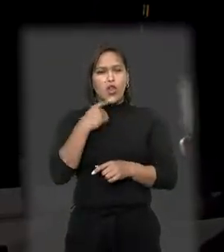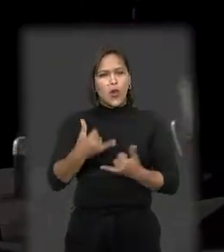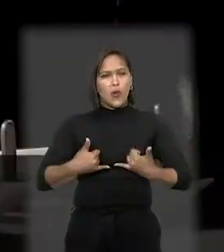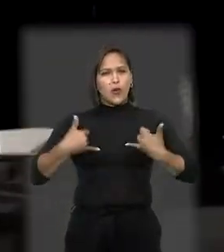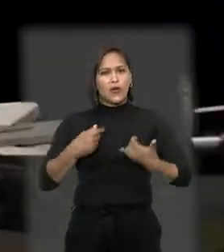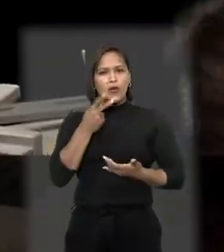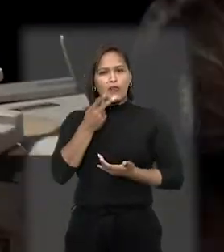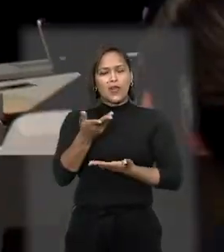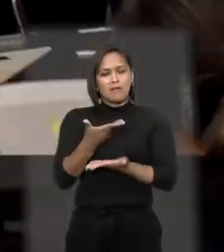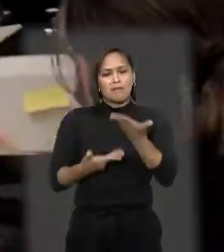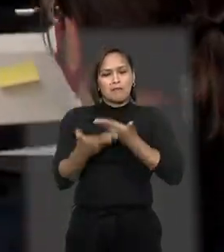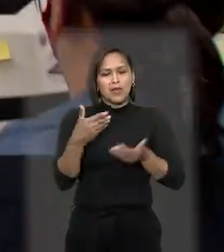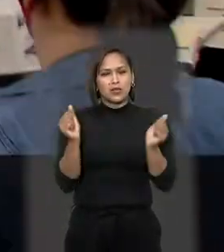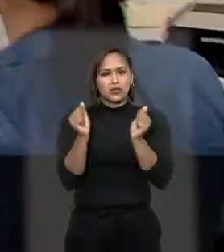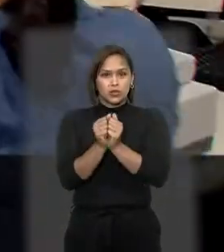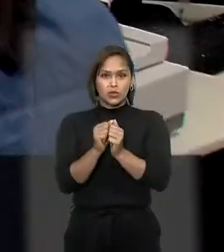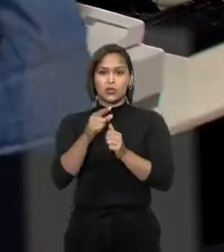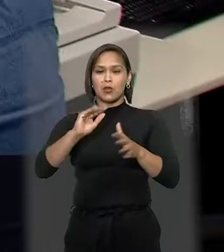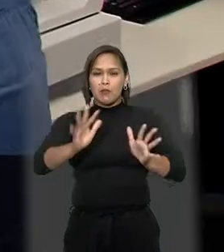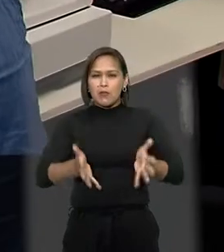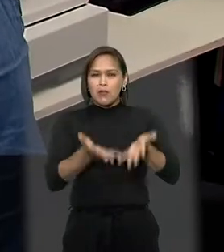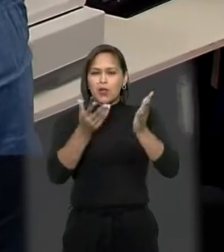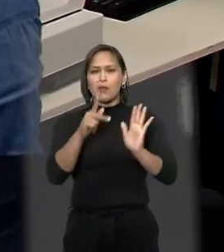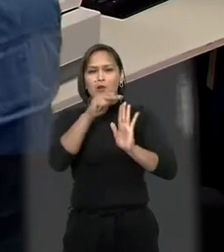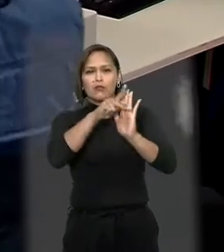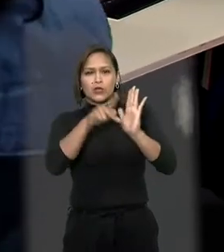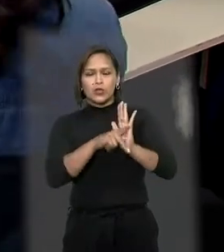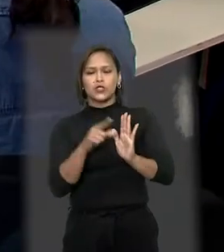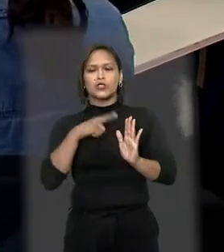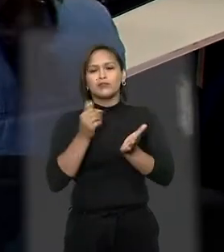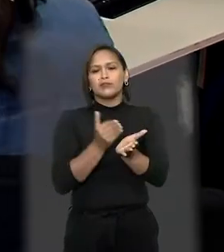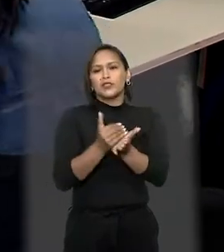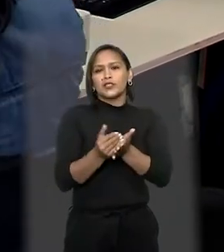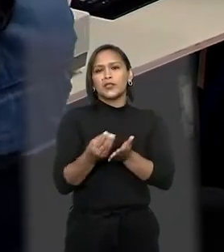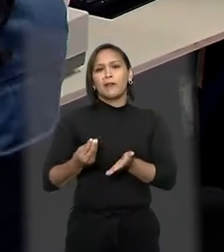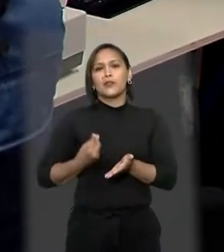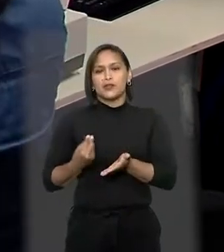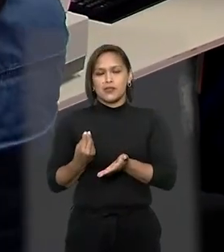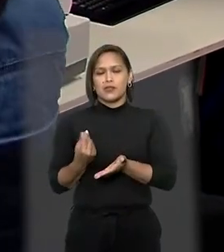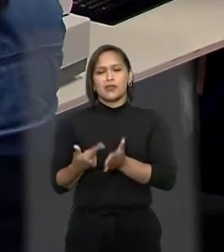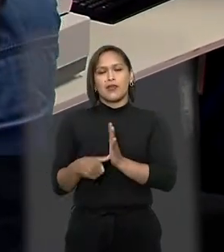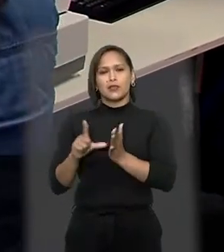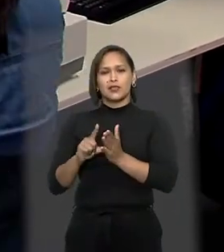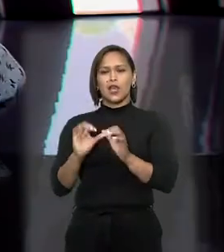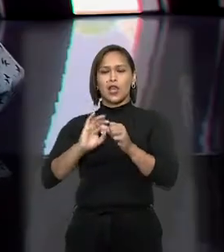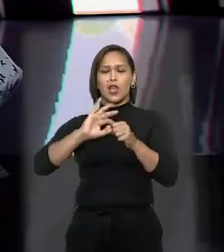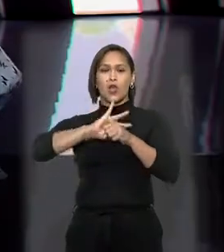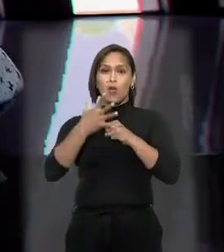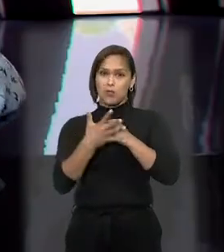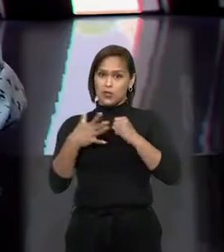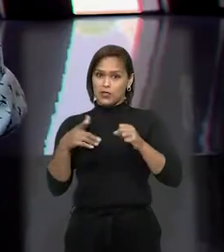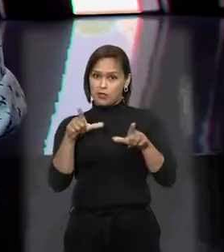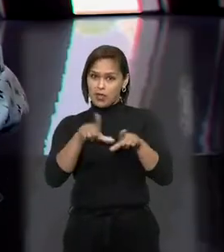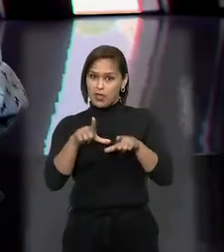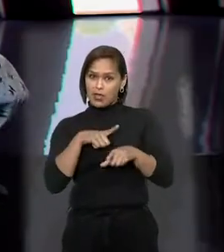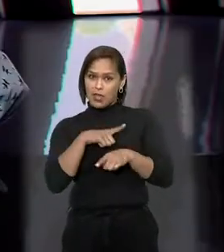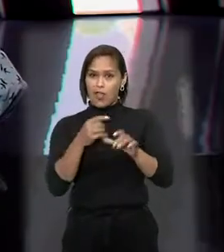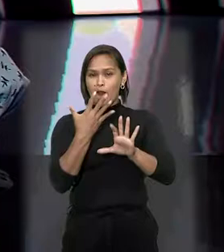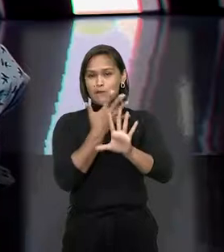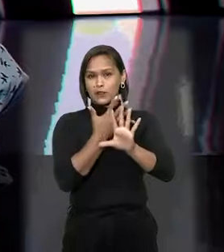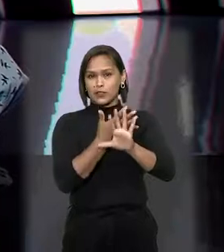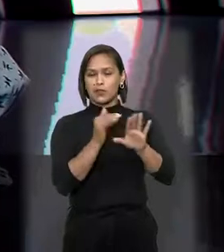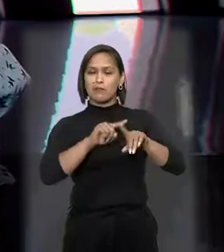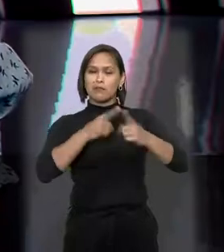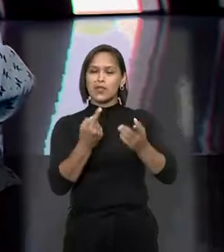nós temos muito orgulho de dizer que eles fazem parte disso. Então a gente promove alguns projetos que iniciaram presenciais, né, com a pandemia, tiveram que se